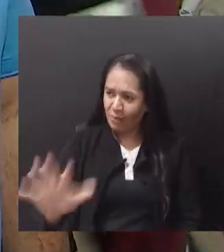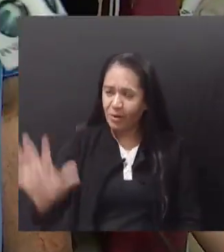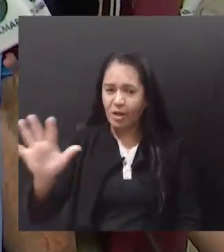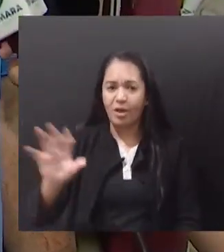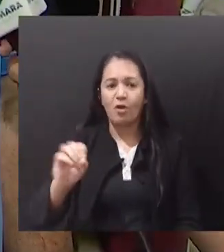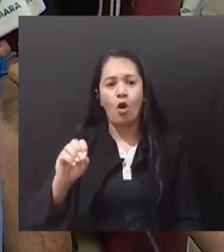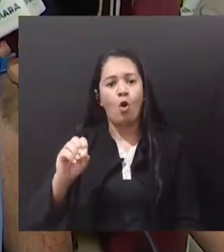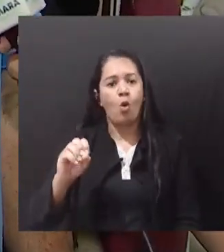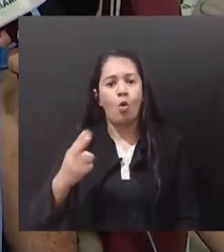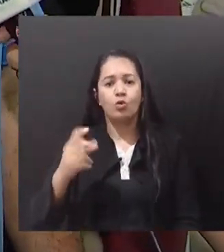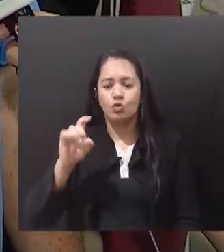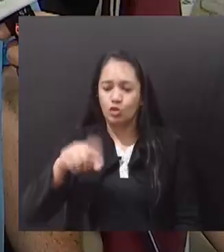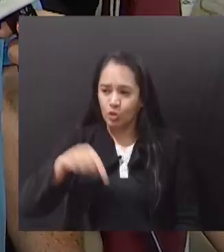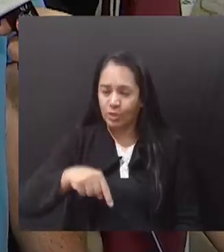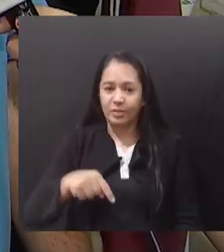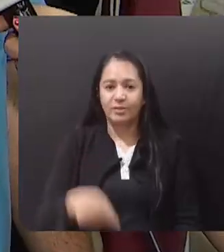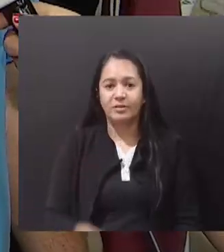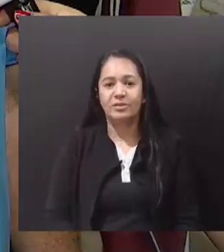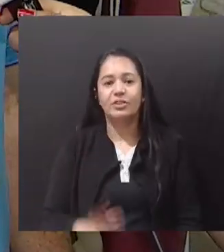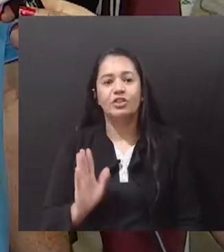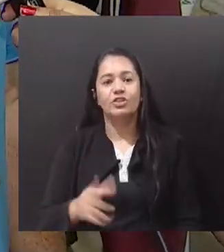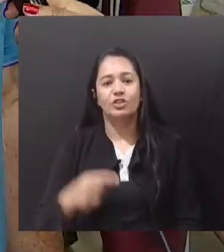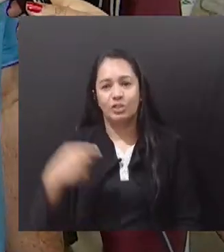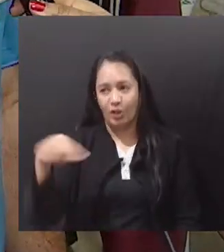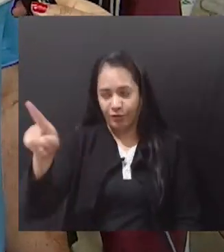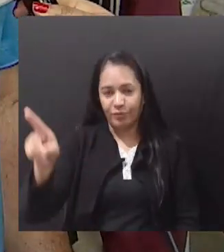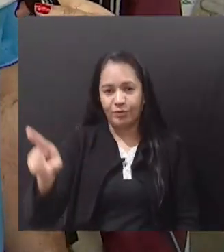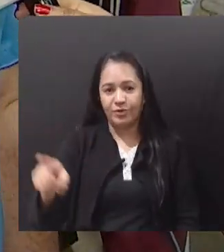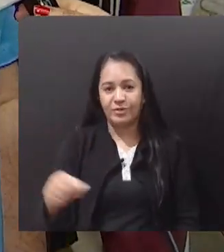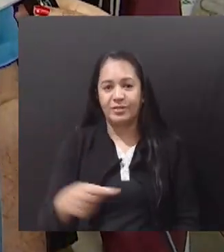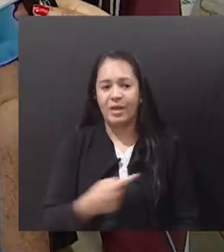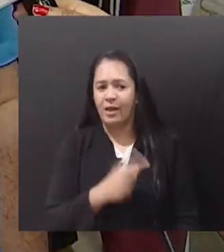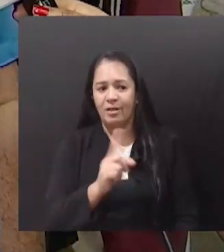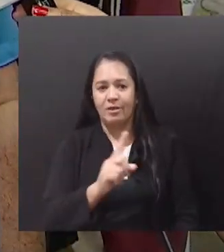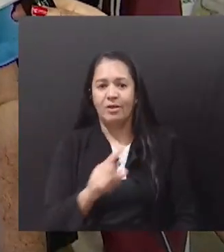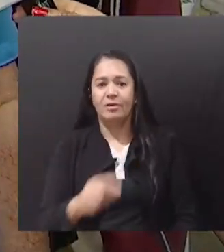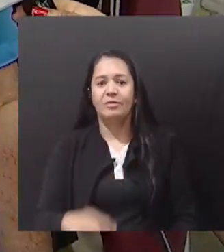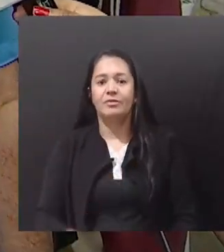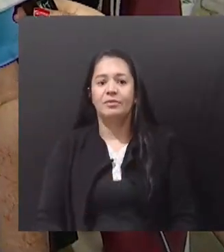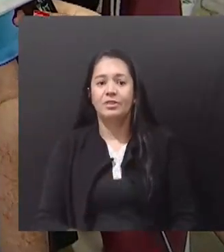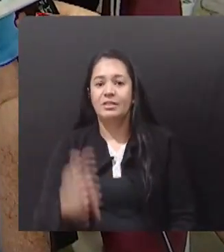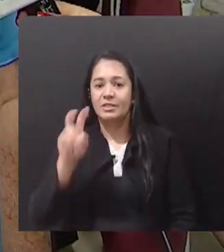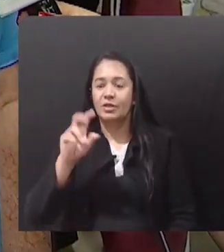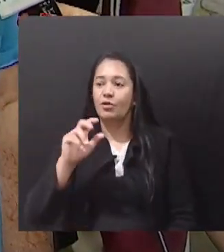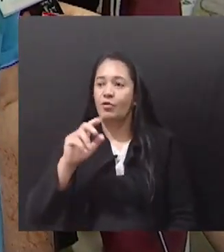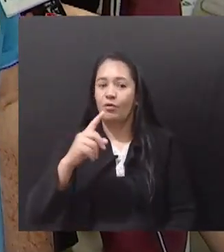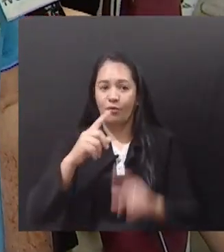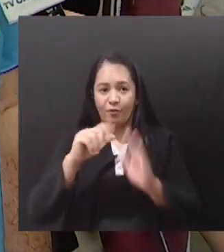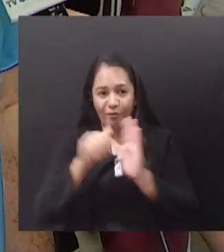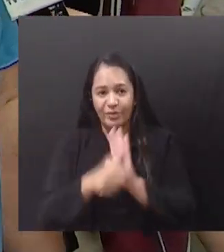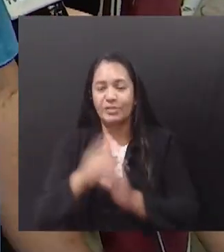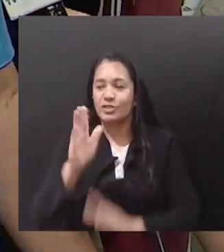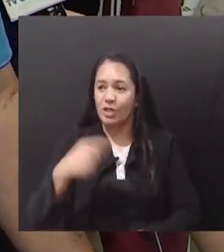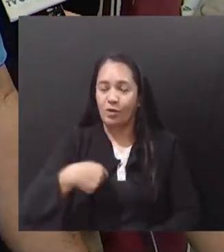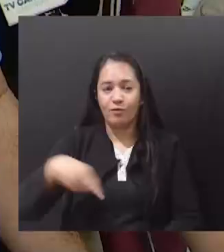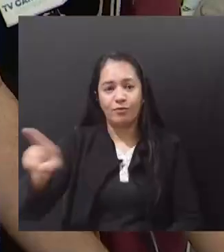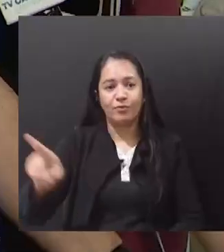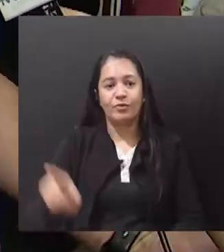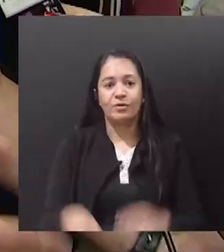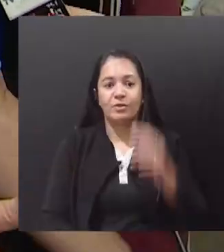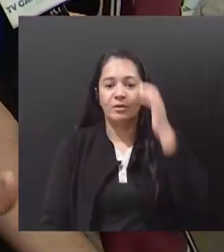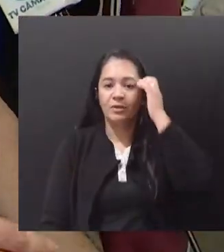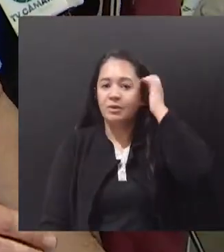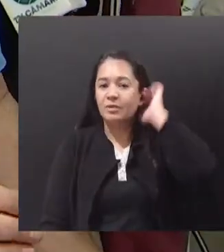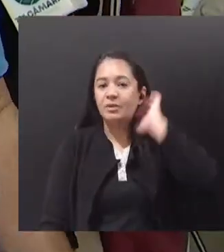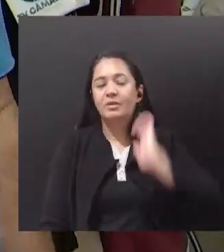é aqui? Eu já fui, né, a Sônia não foi, então eu já fui 5 vezes para a África nos projetos, né, e dessa vez não